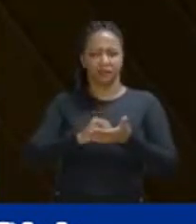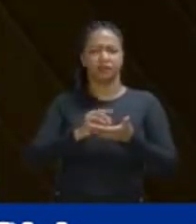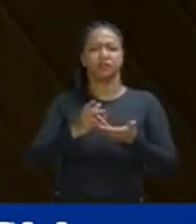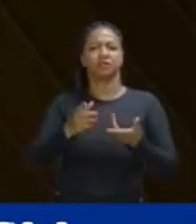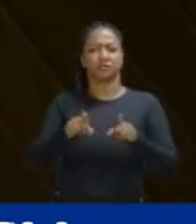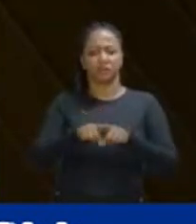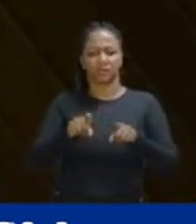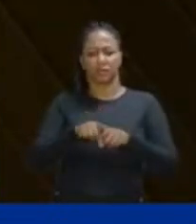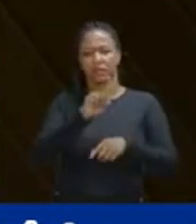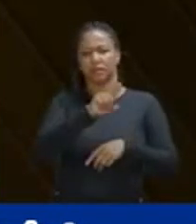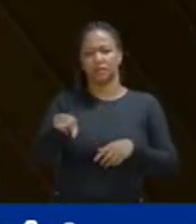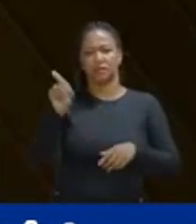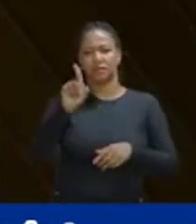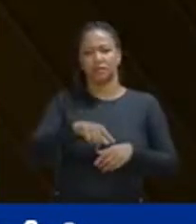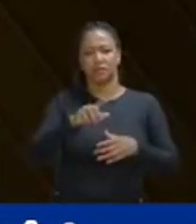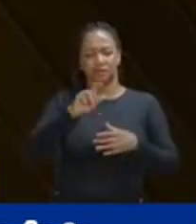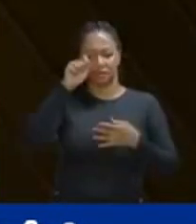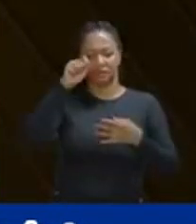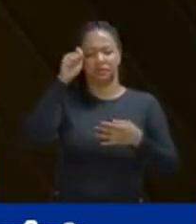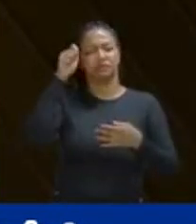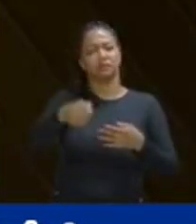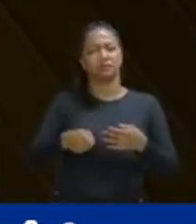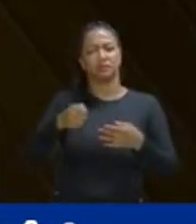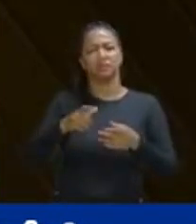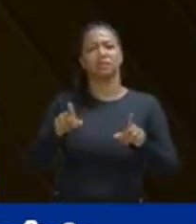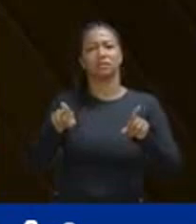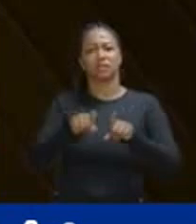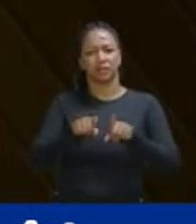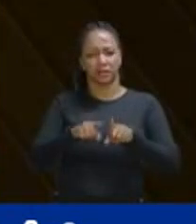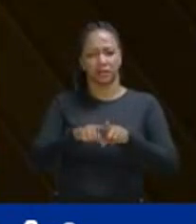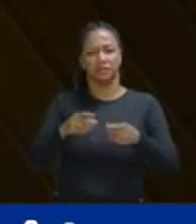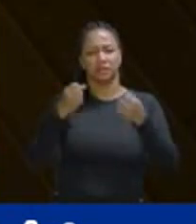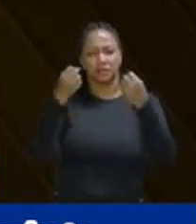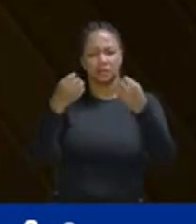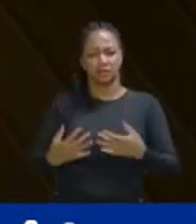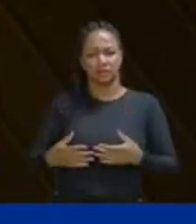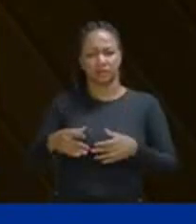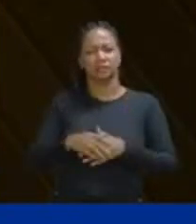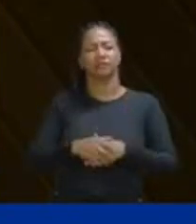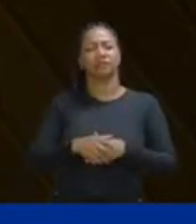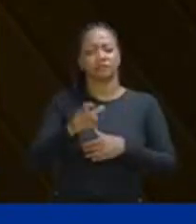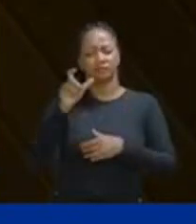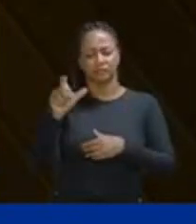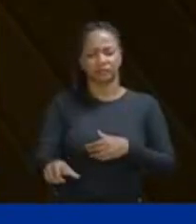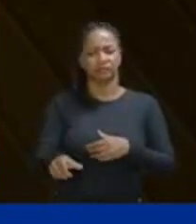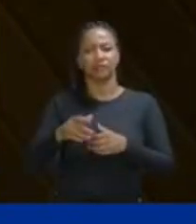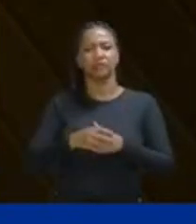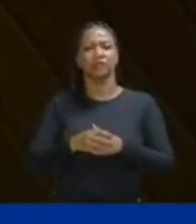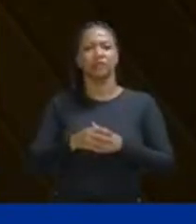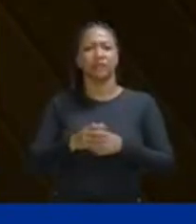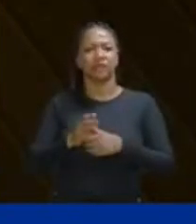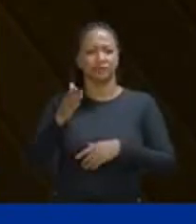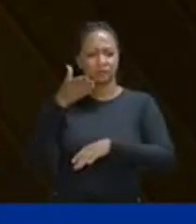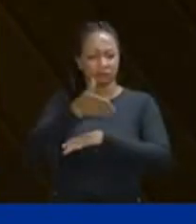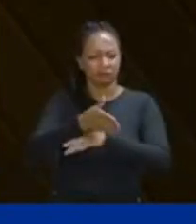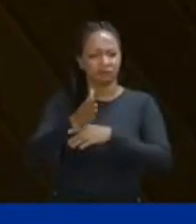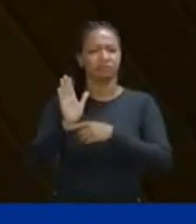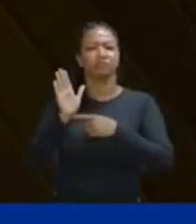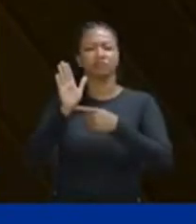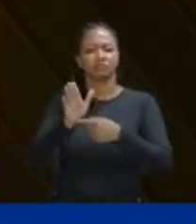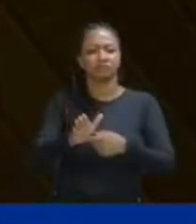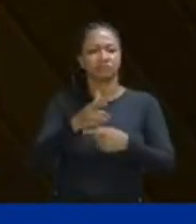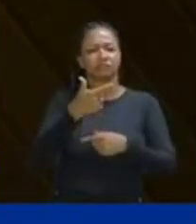e, assim, a nulidade da sentença. De outro lado, conforme afirmado pelo próprio recorrente, o comparecimento espontâneo